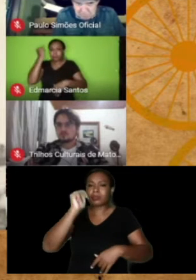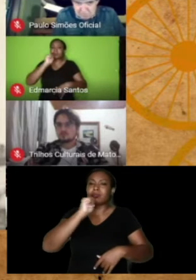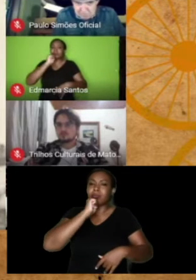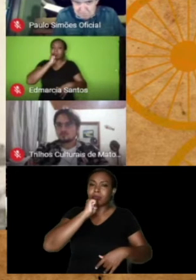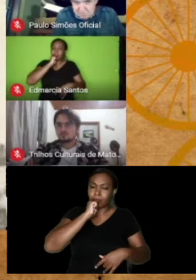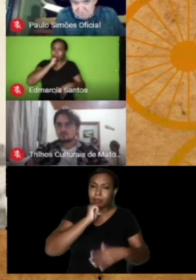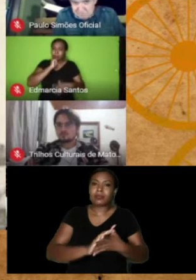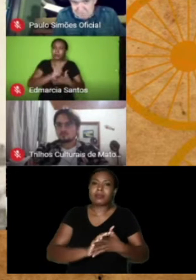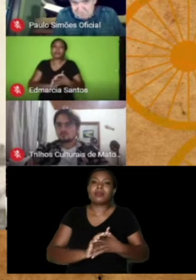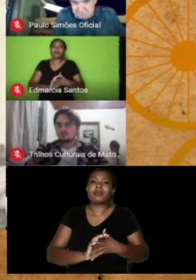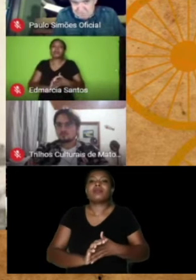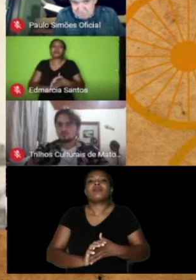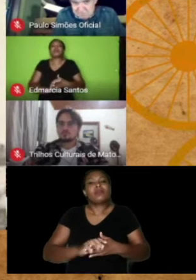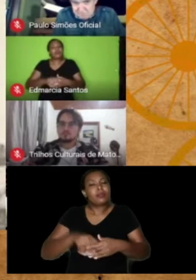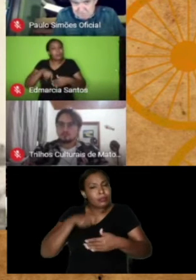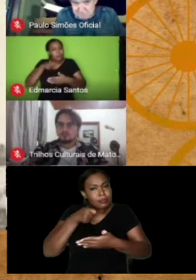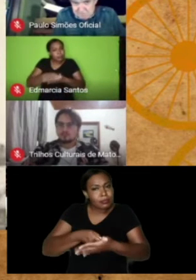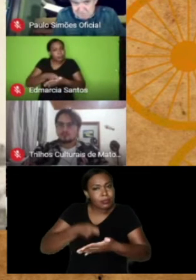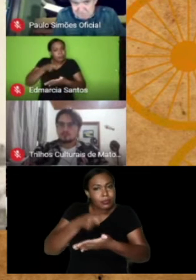É uma luta constante.